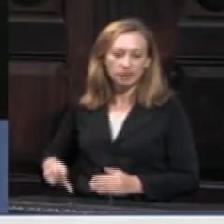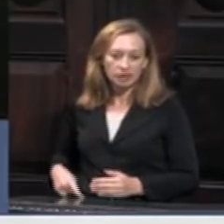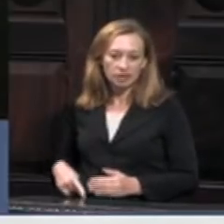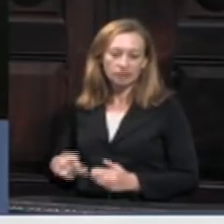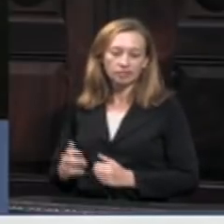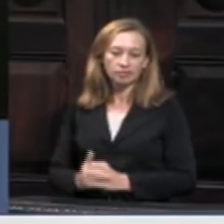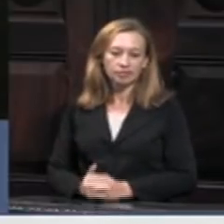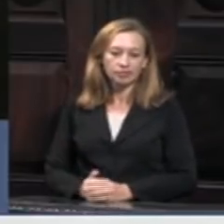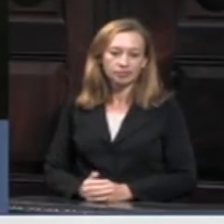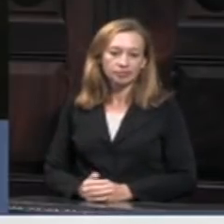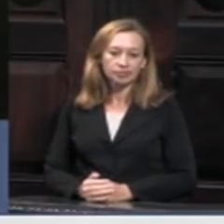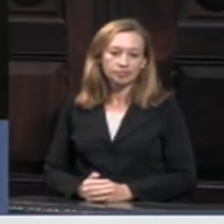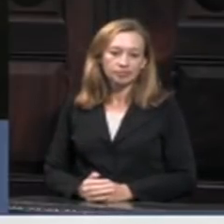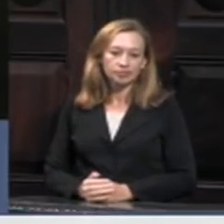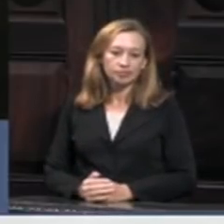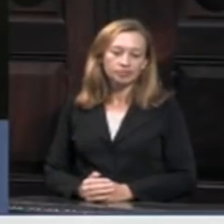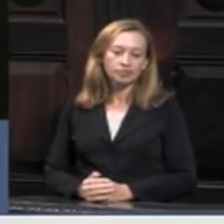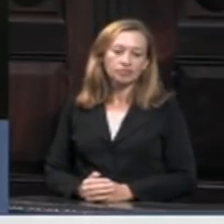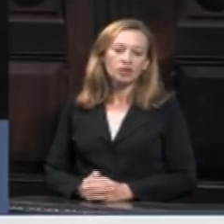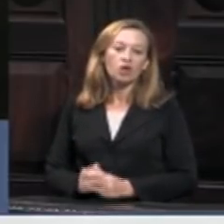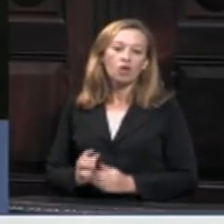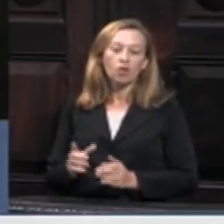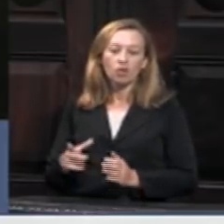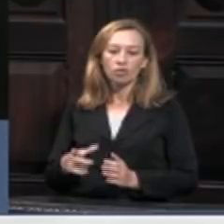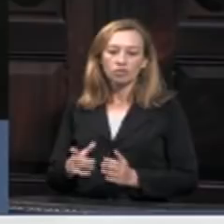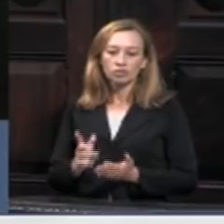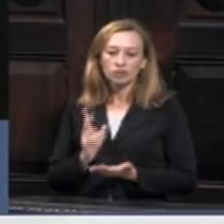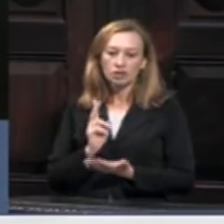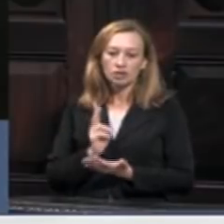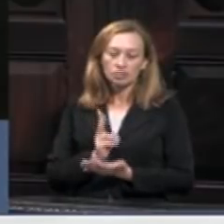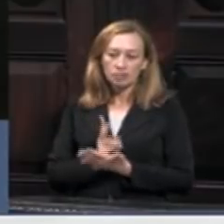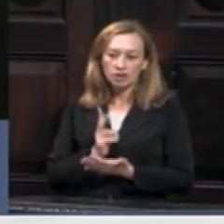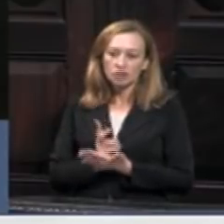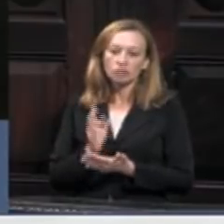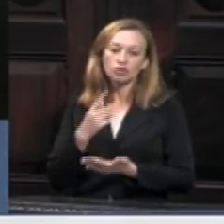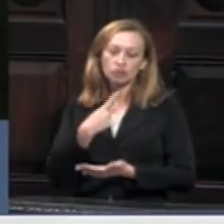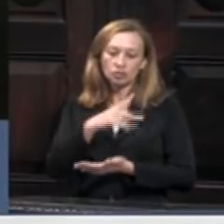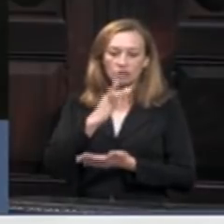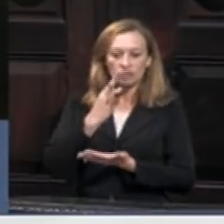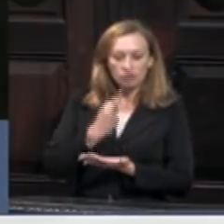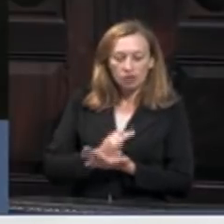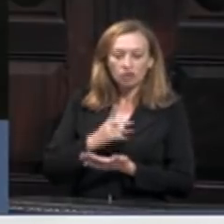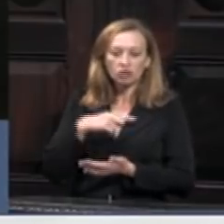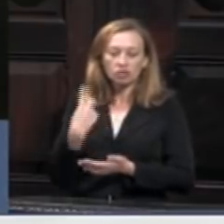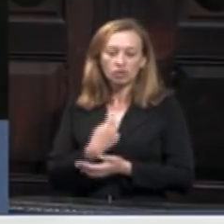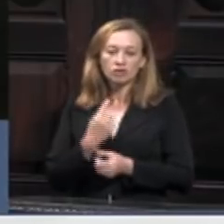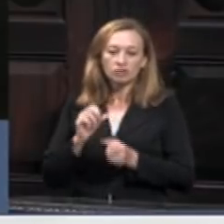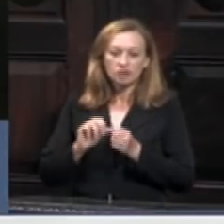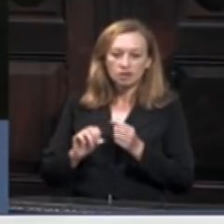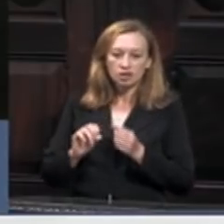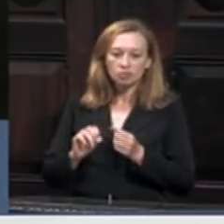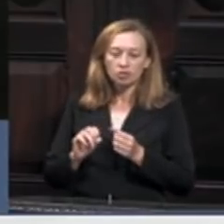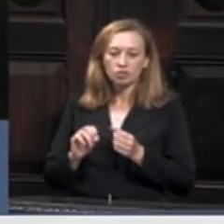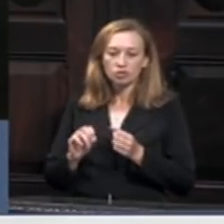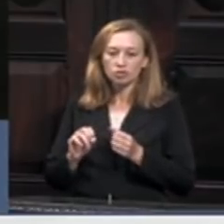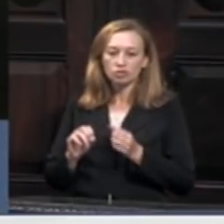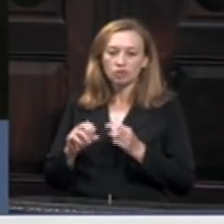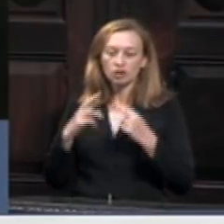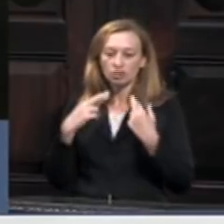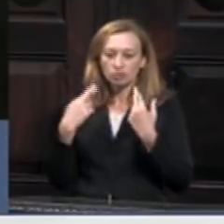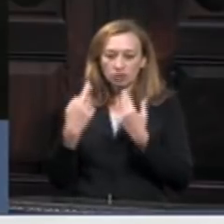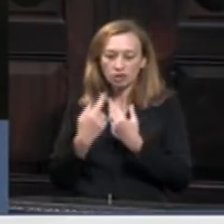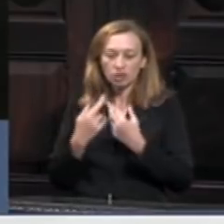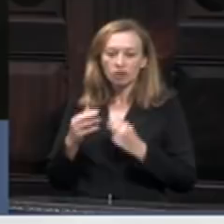sua ausência, nós fizemos um importante cúmplice da sua lei que garante a expressão cultural em barca, trem e metrô.